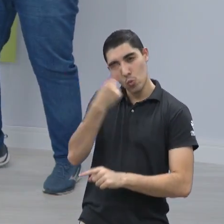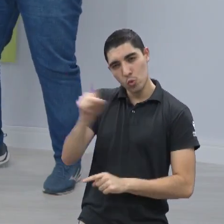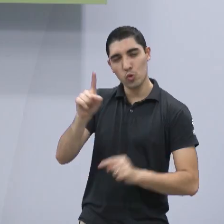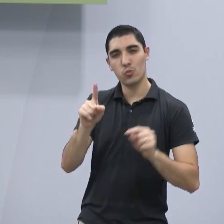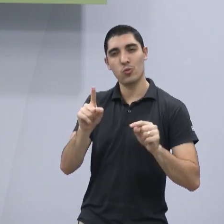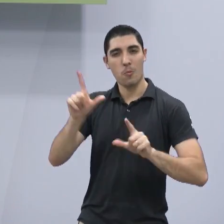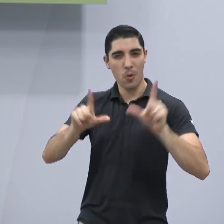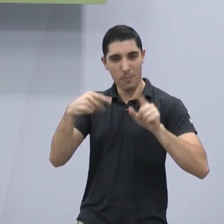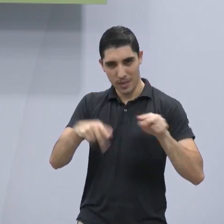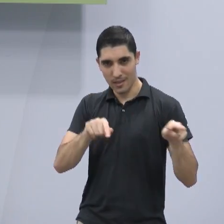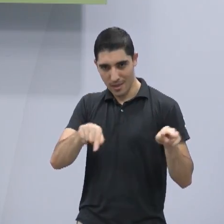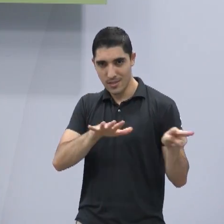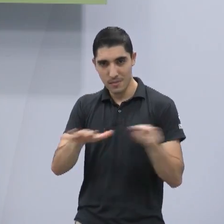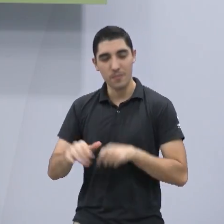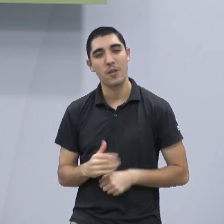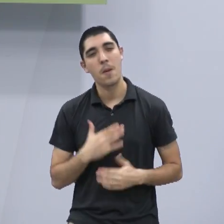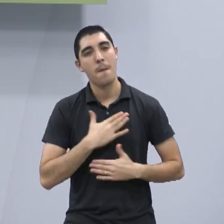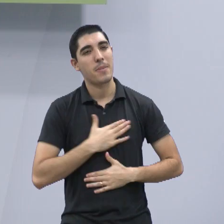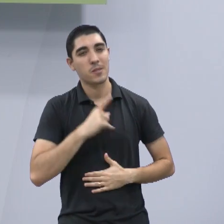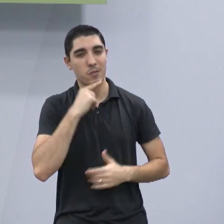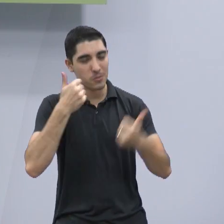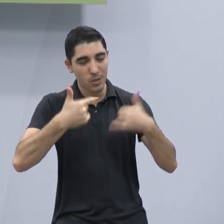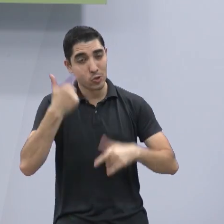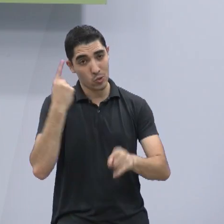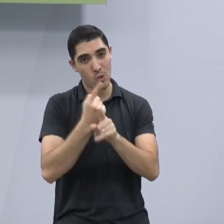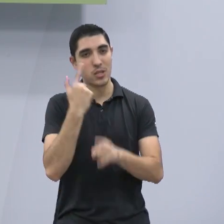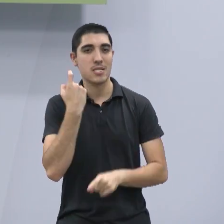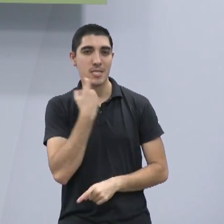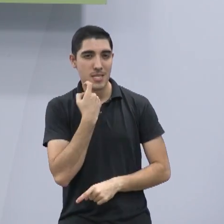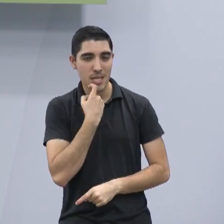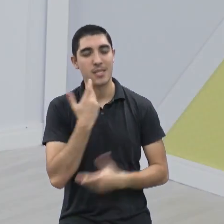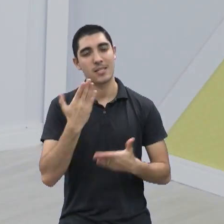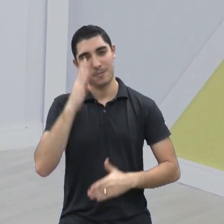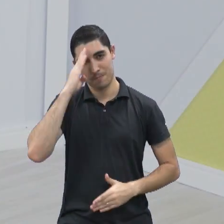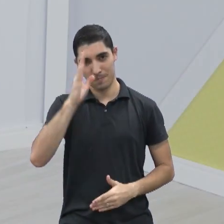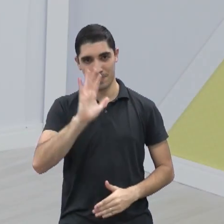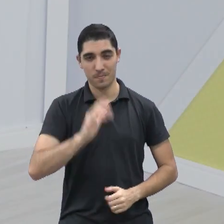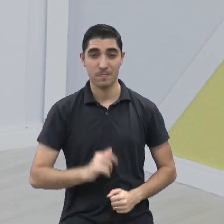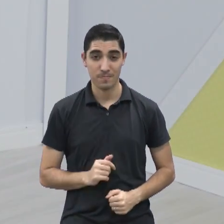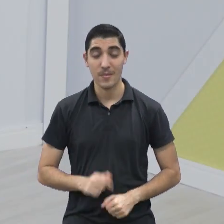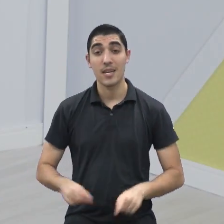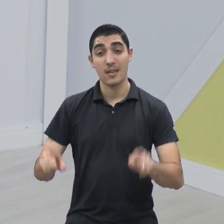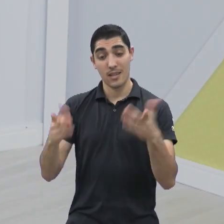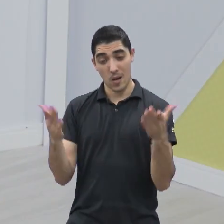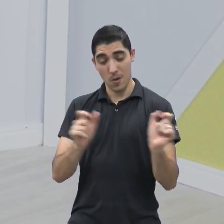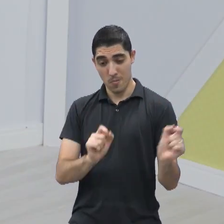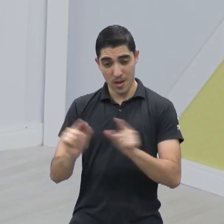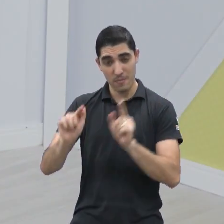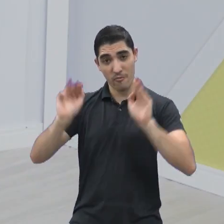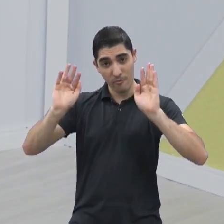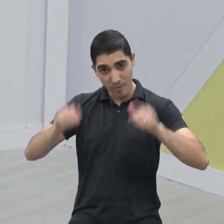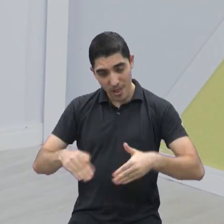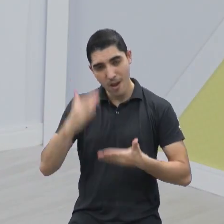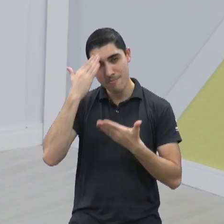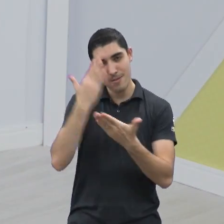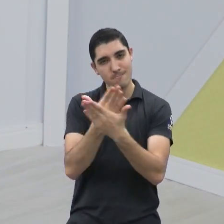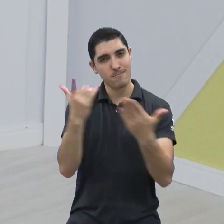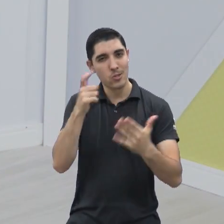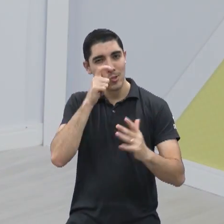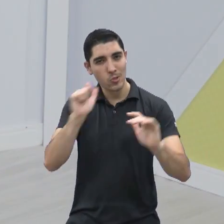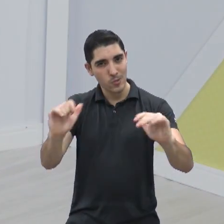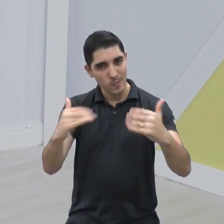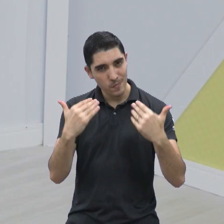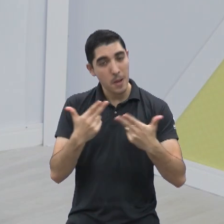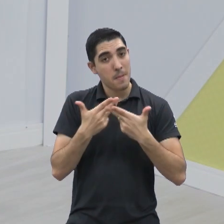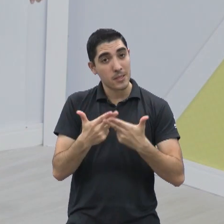nosso Hora. Foi um prazer inenarrável. Até sexta-feira. Tchau. Muito bem, a gente vai chegando ao final do programa de hoje, agradecendo a sua audiência, a